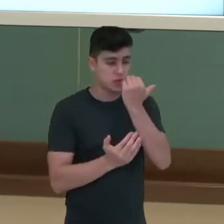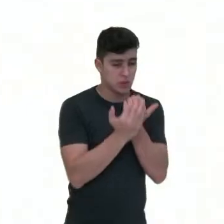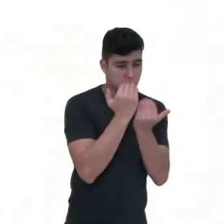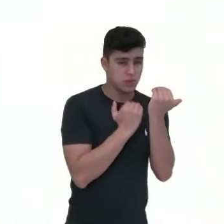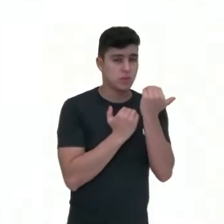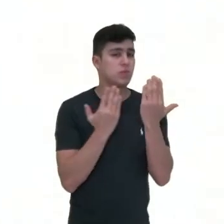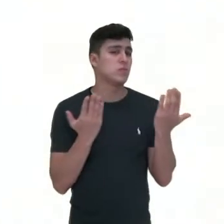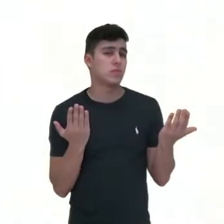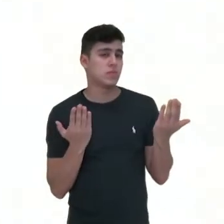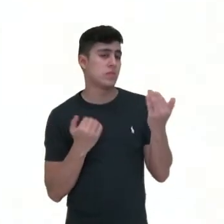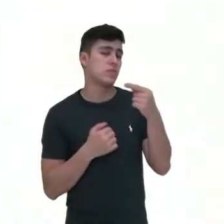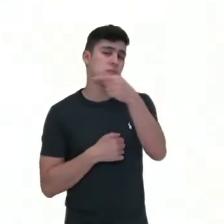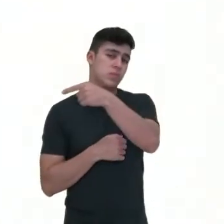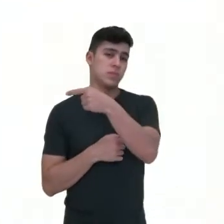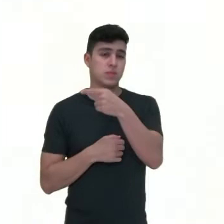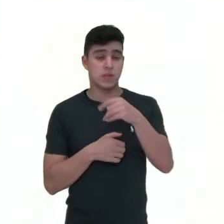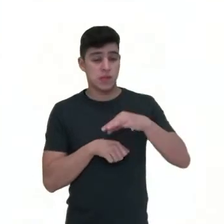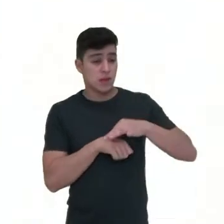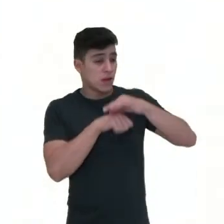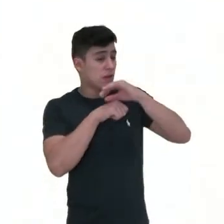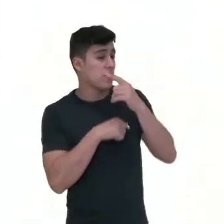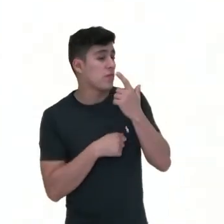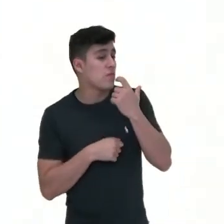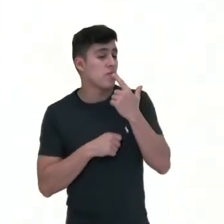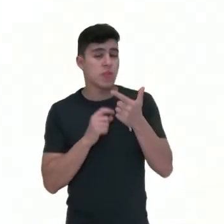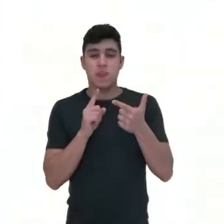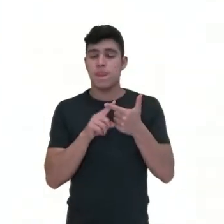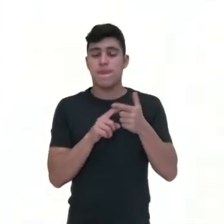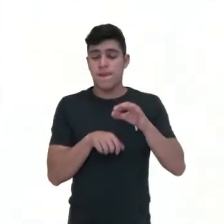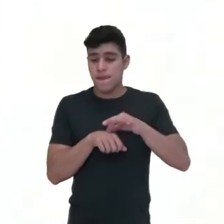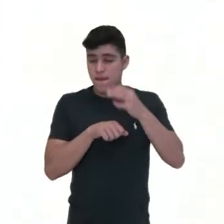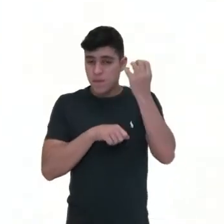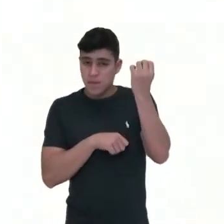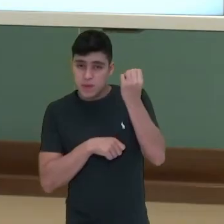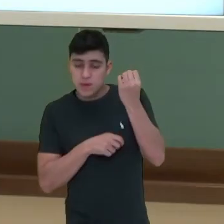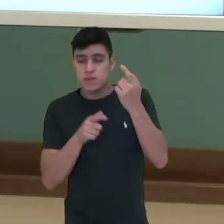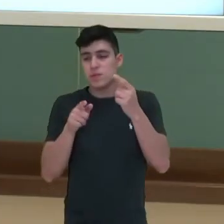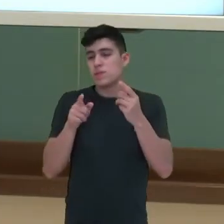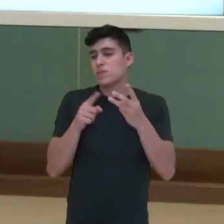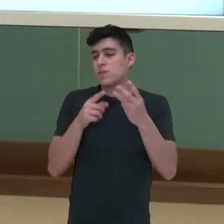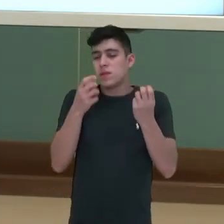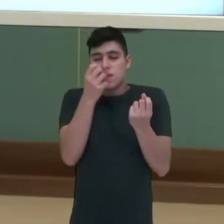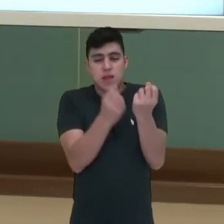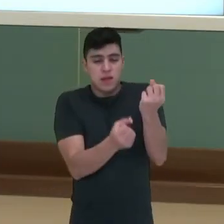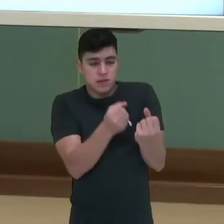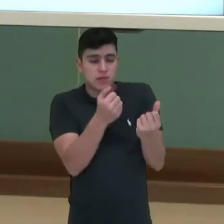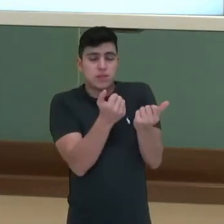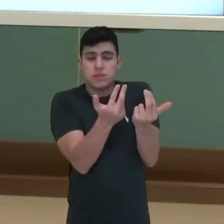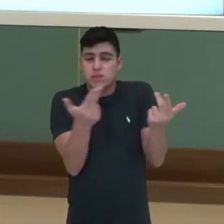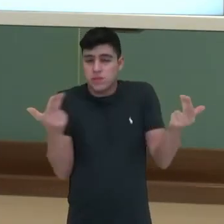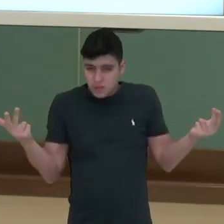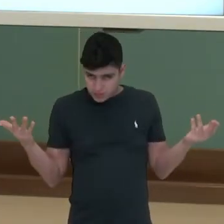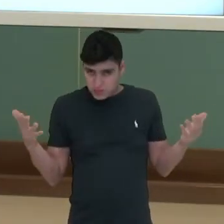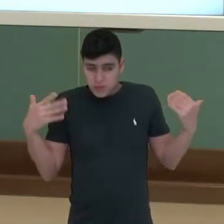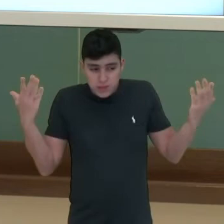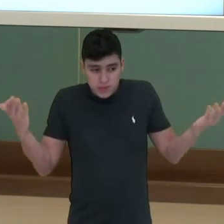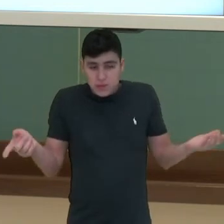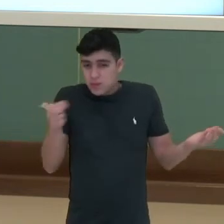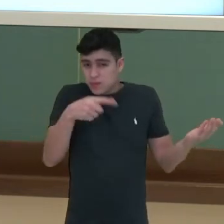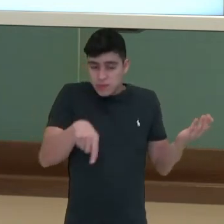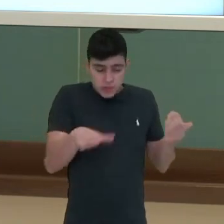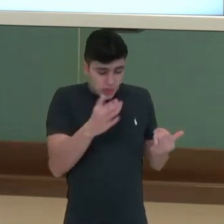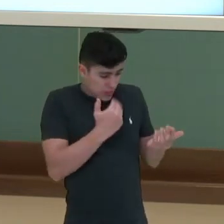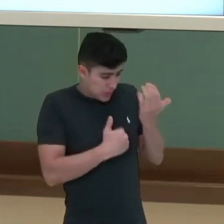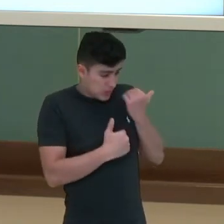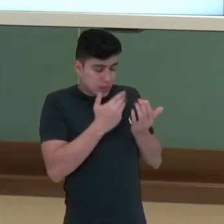alimenta, por exemplo, aqui, de carne vermelha, de carne branca, de laticínios, de ovos, você está